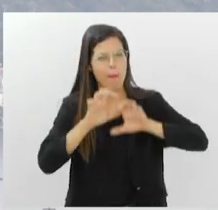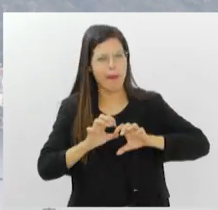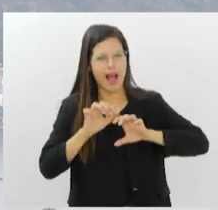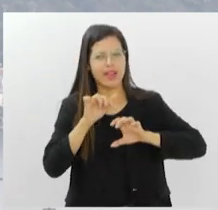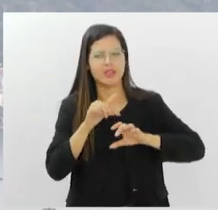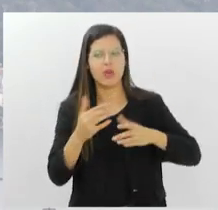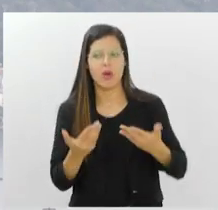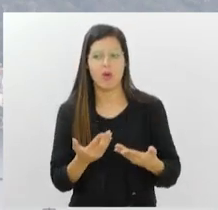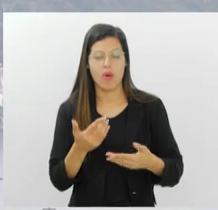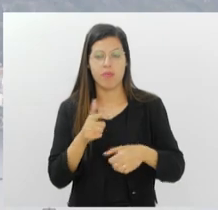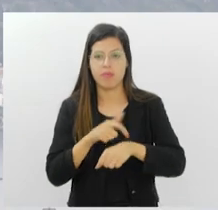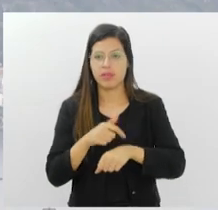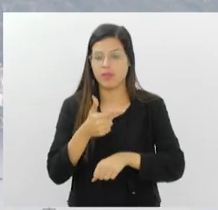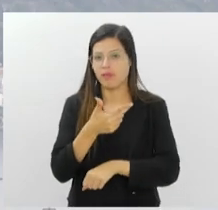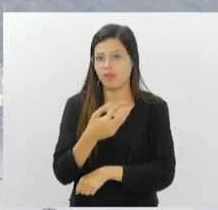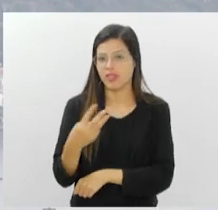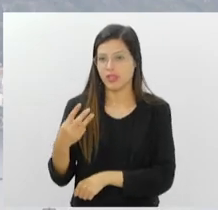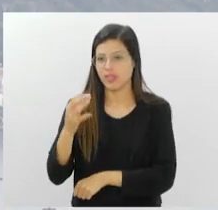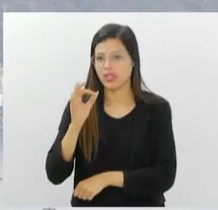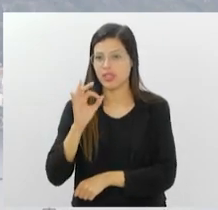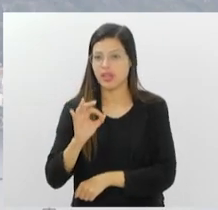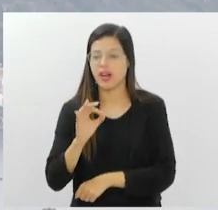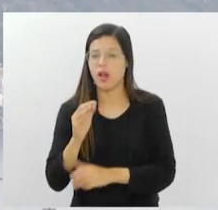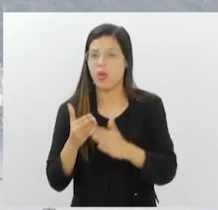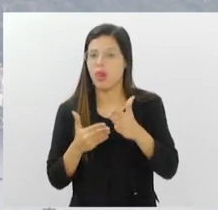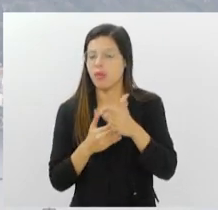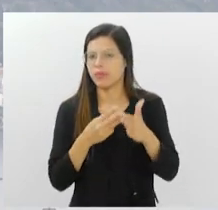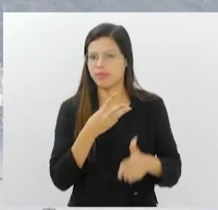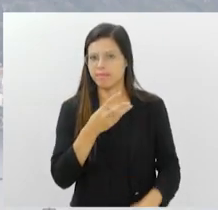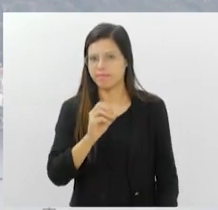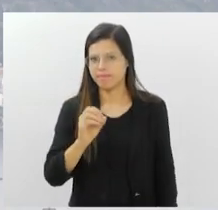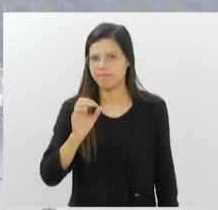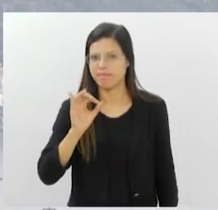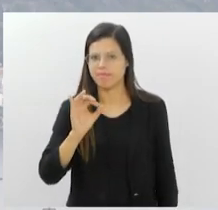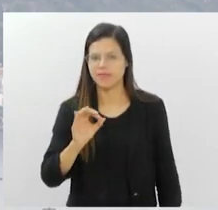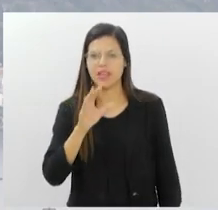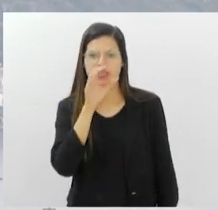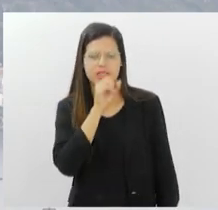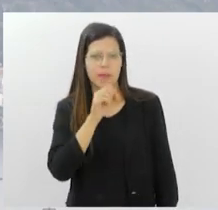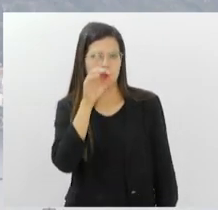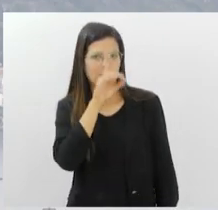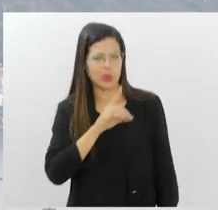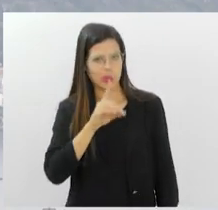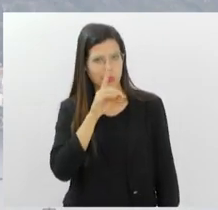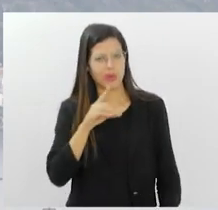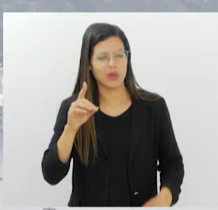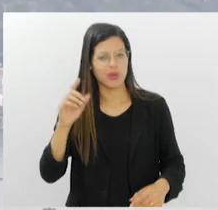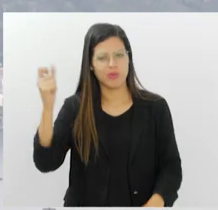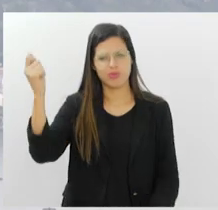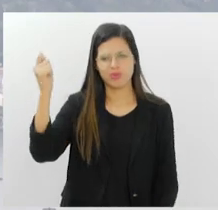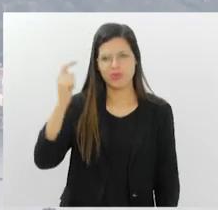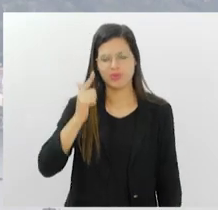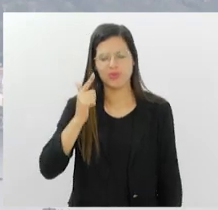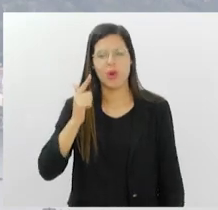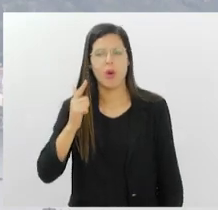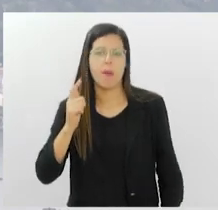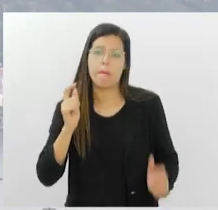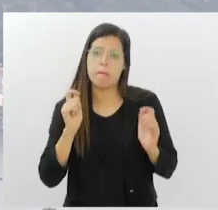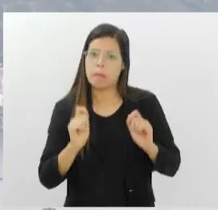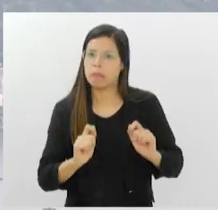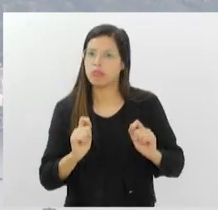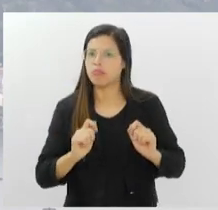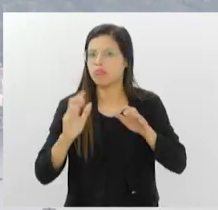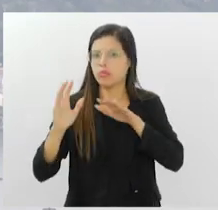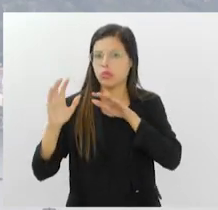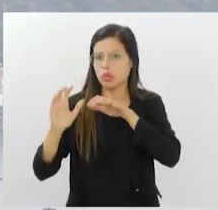momento faz 23 graus. A máxima prevista para hoje é de 30 graus. Sábado e domingo terá sol com muitas nuvens e há possibilidade de chuva.